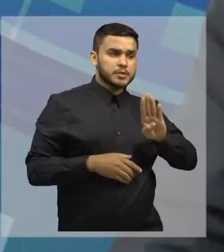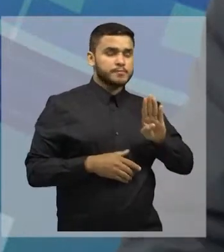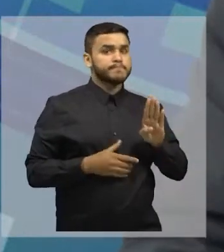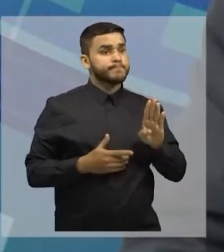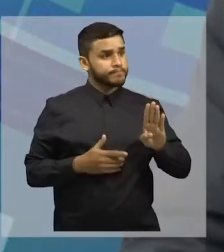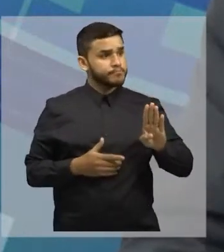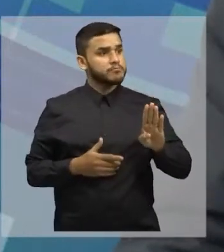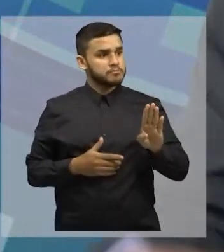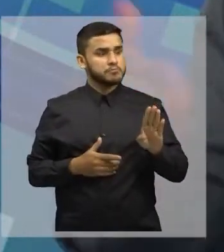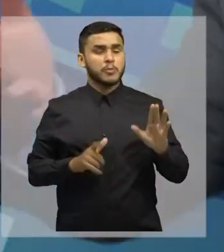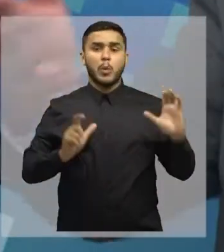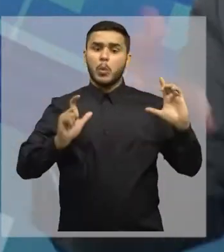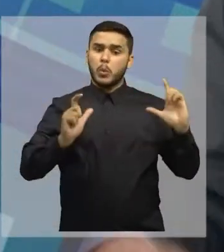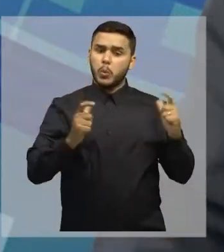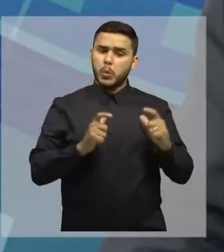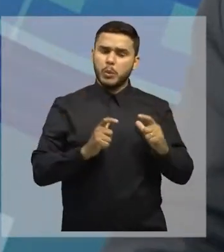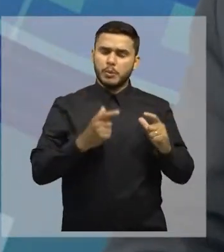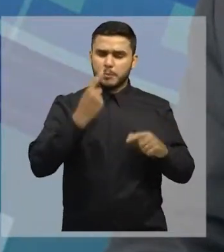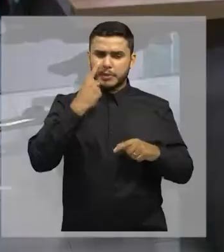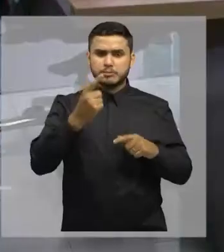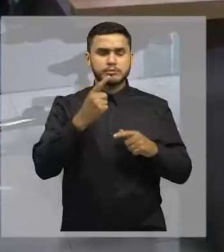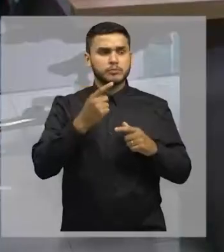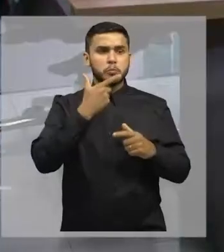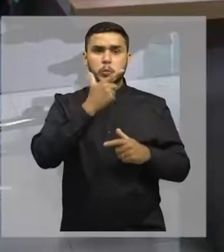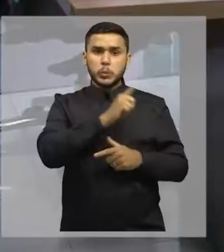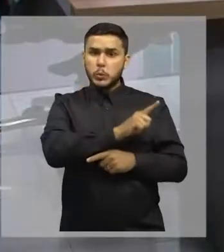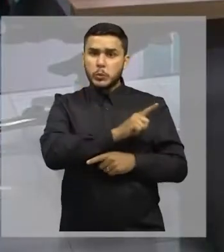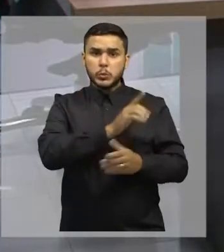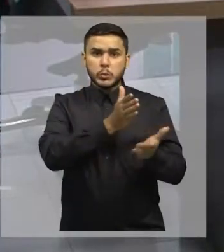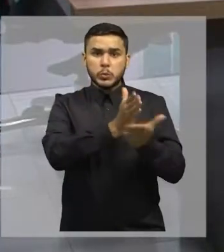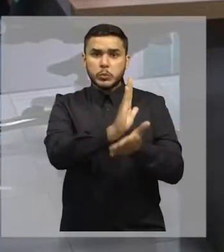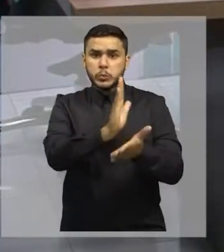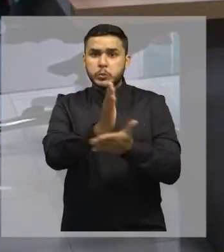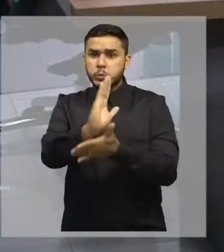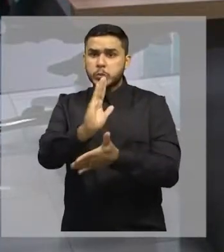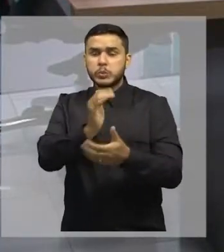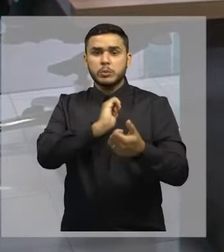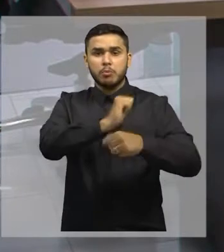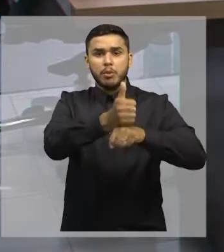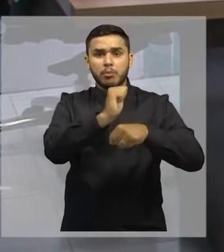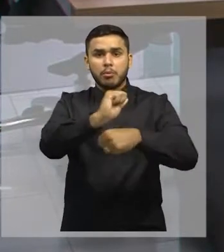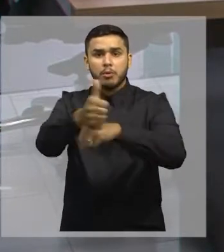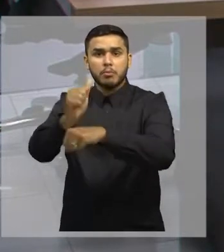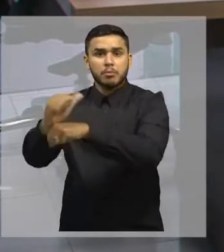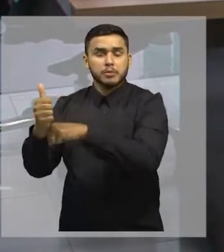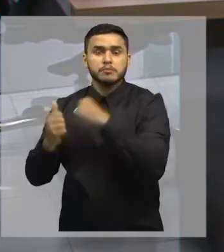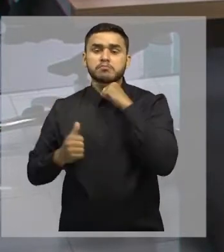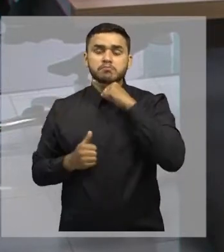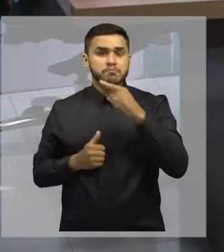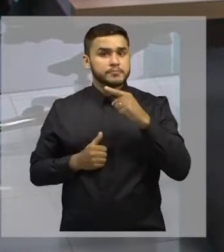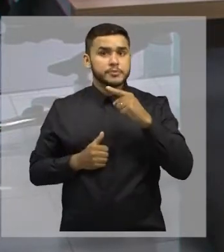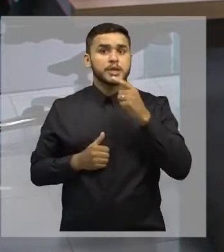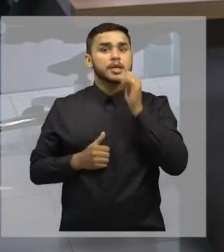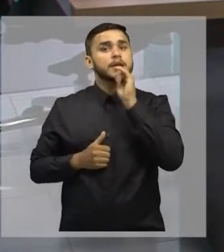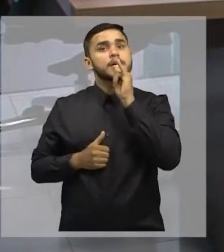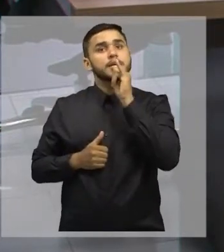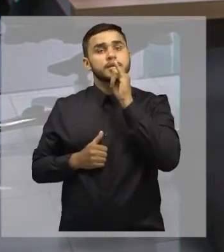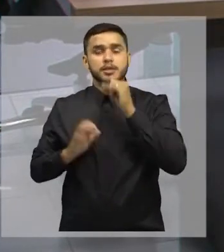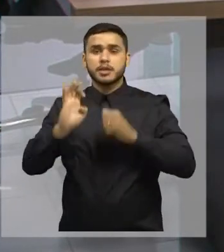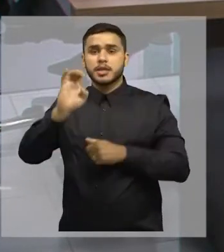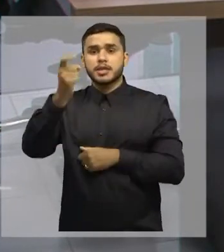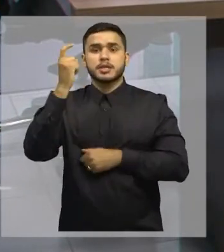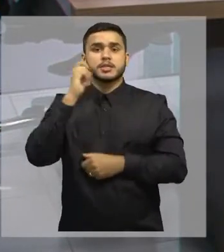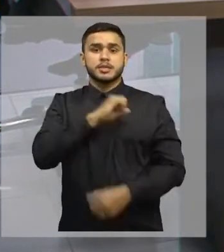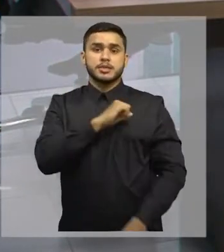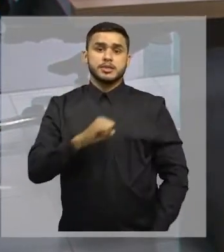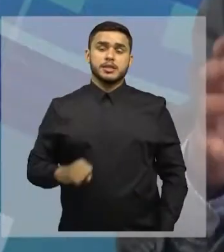trazer, né, inclusive senadores que a partir aqui do Ceará conseguia ter um domínio político nacional. Tem